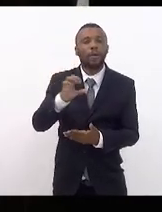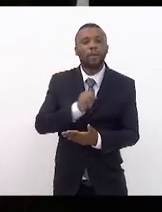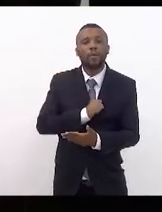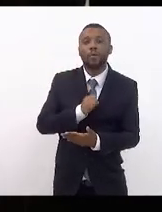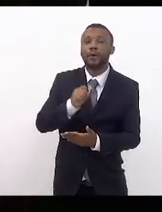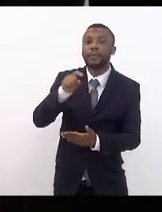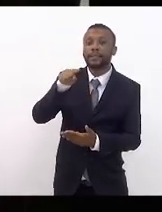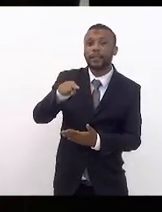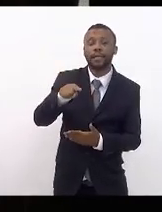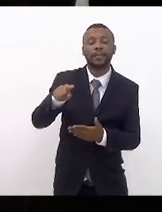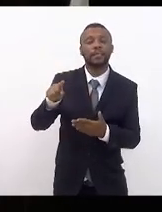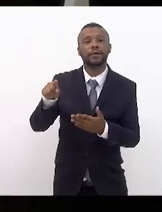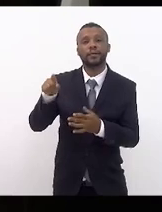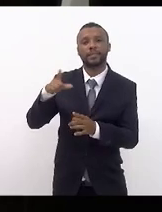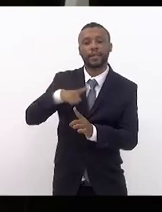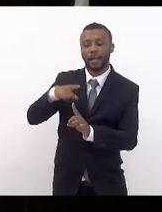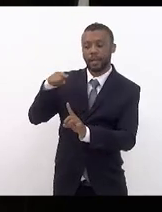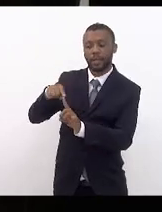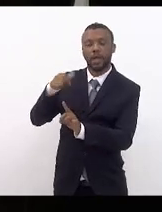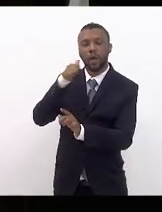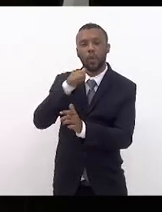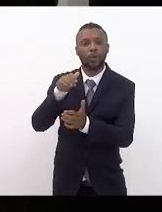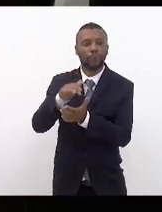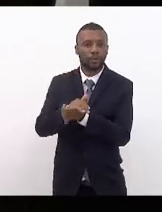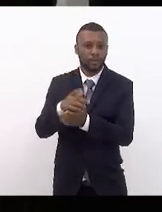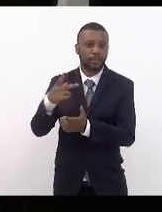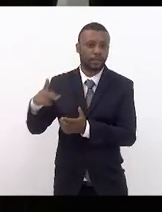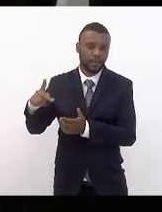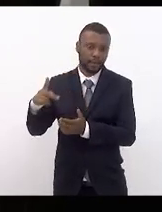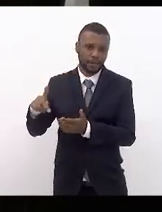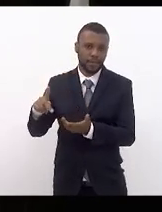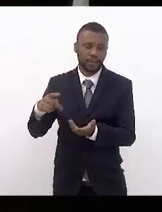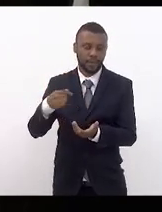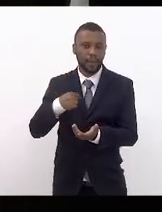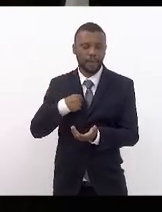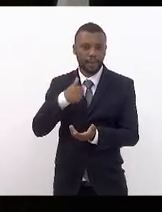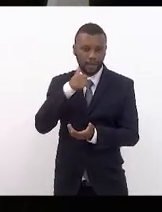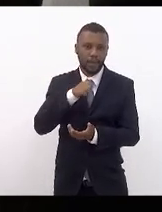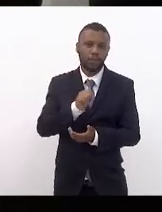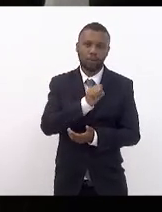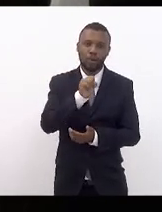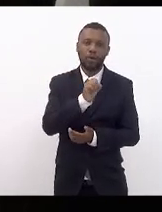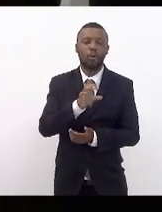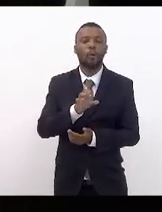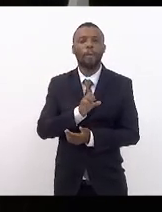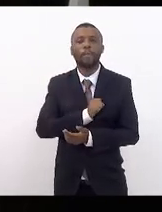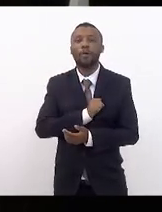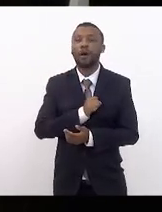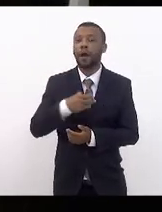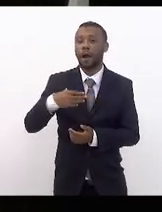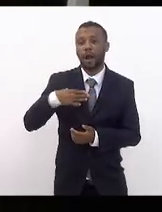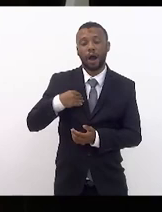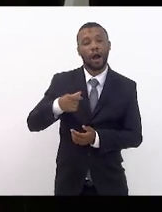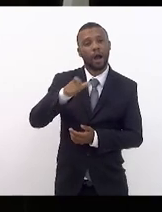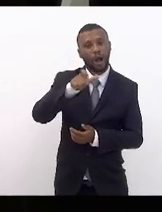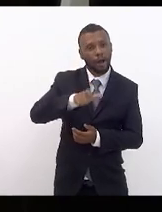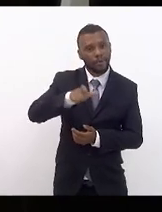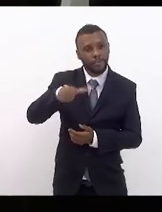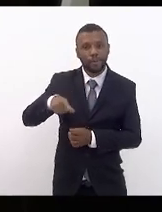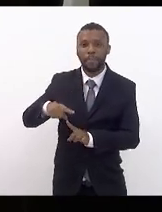dele com a mãe dos seus filhos, com a minha sogra. O amor também aos filhos e aos